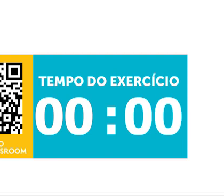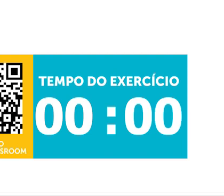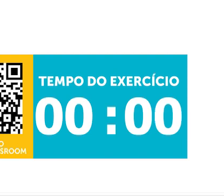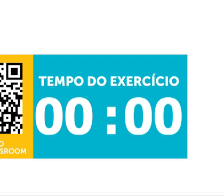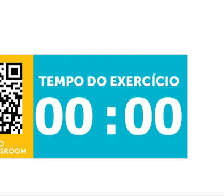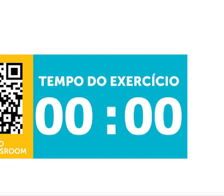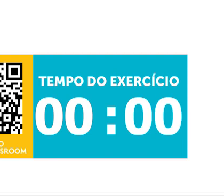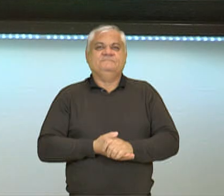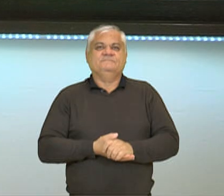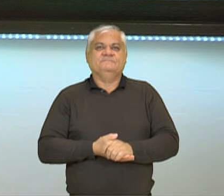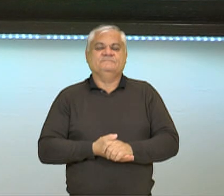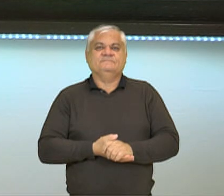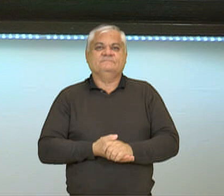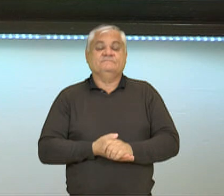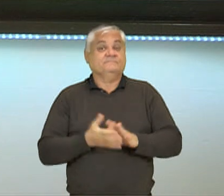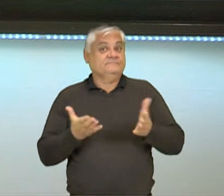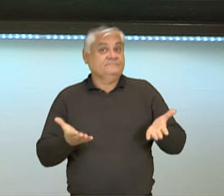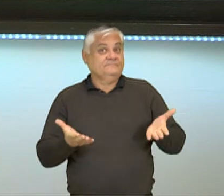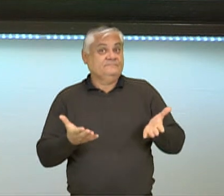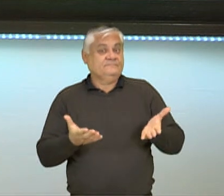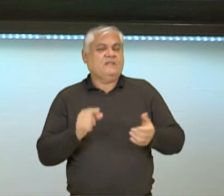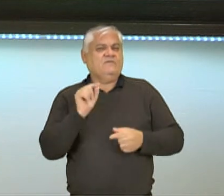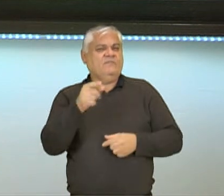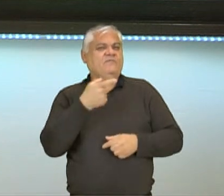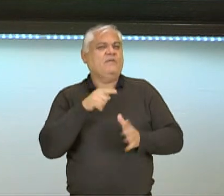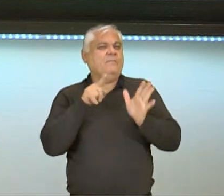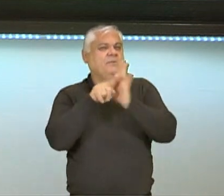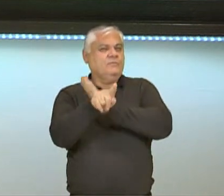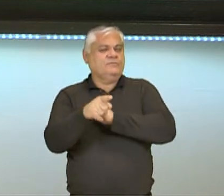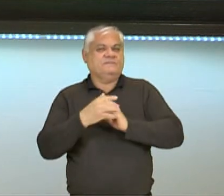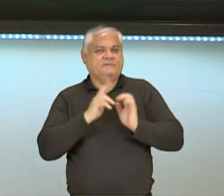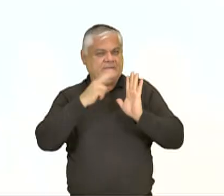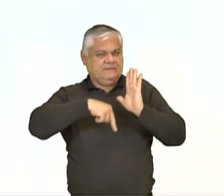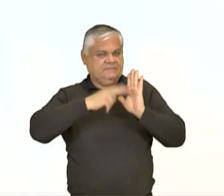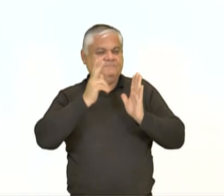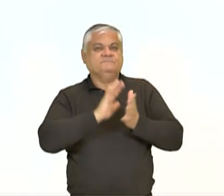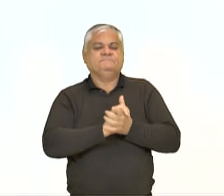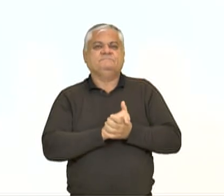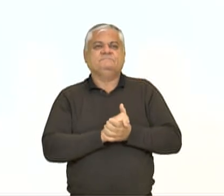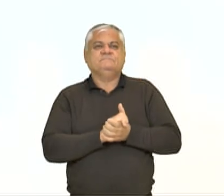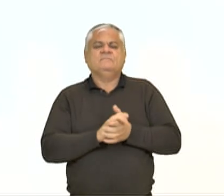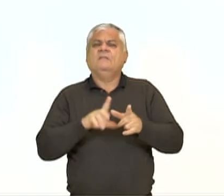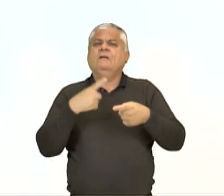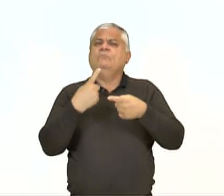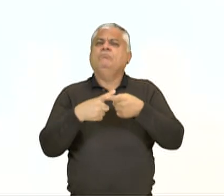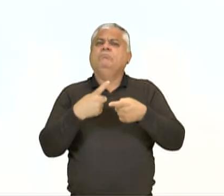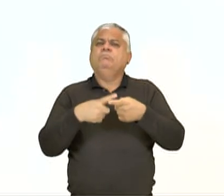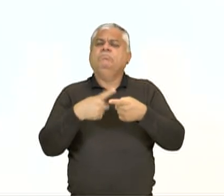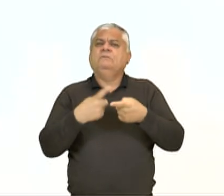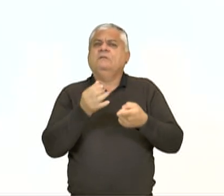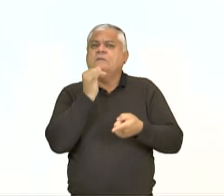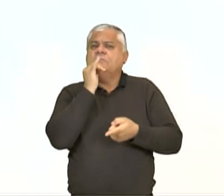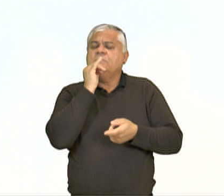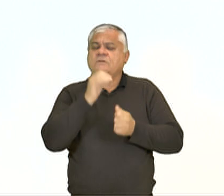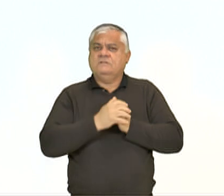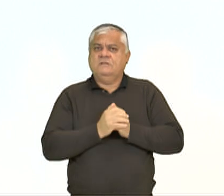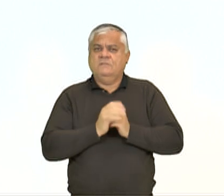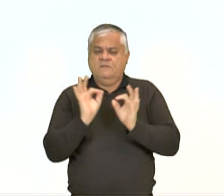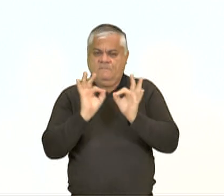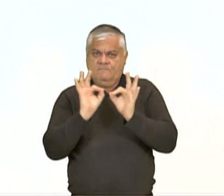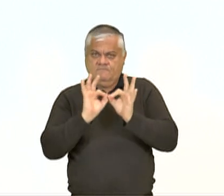Então, vamos ver qual é a pergunta? Por que foi necessário realizar